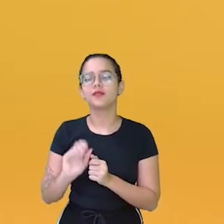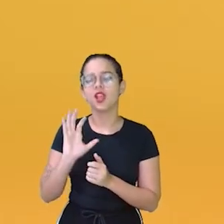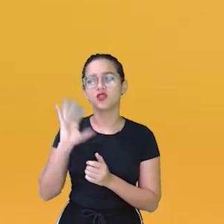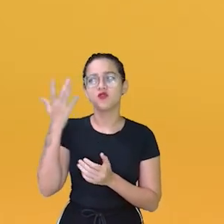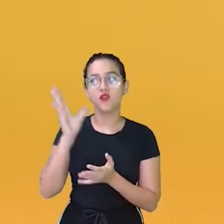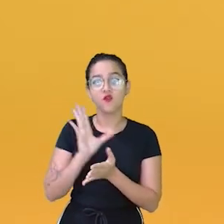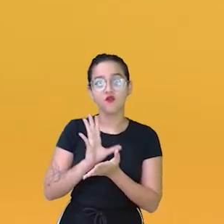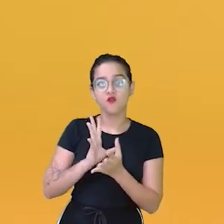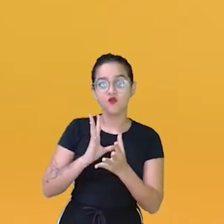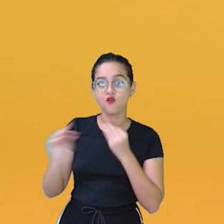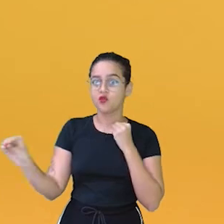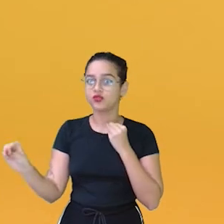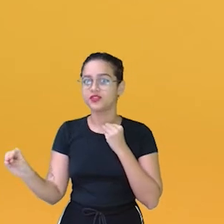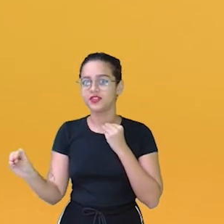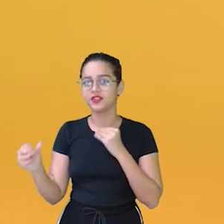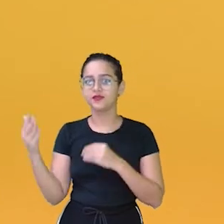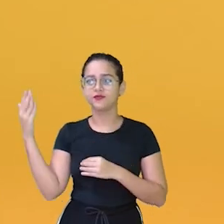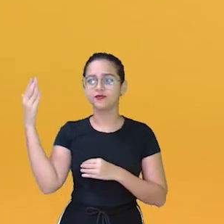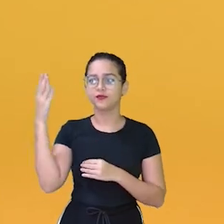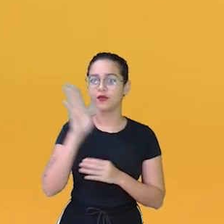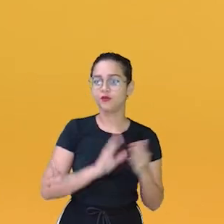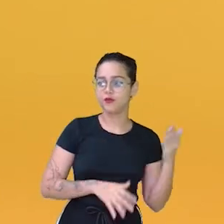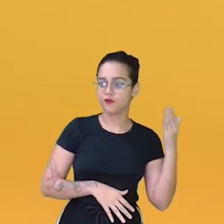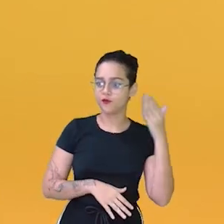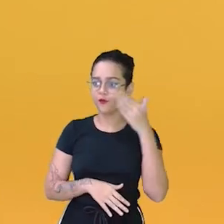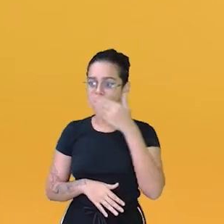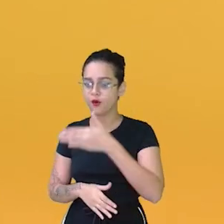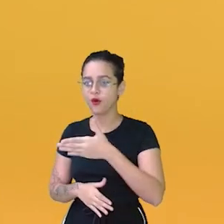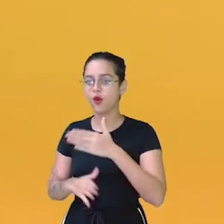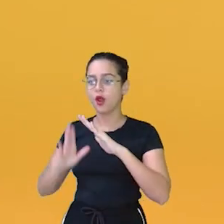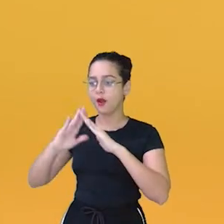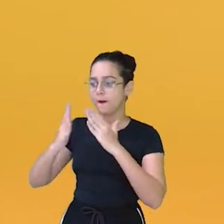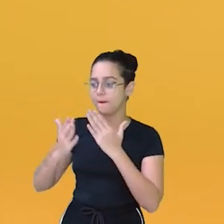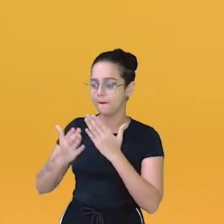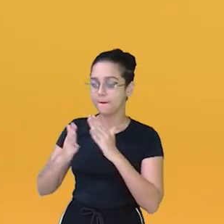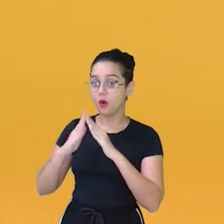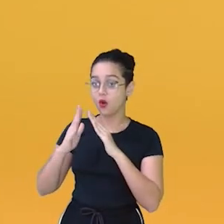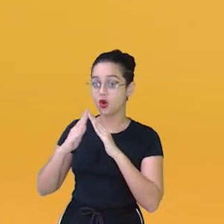fugir. Foi morar na Europa, e passou